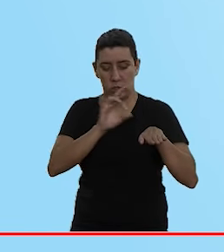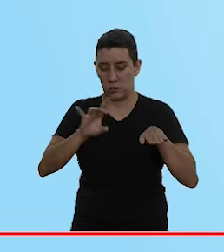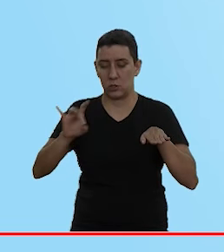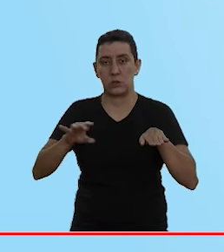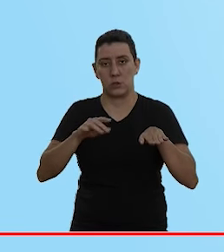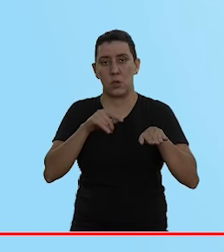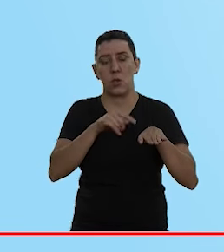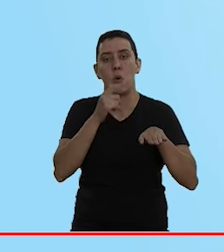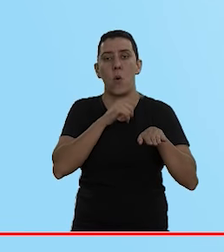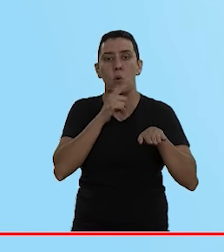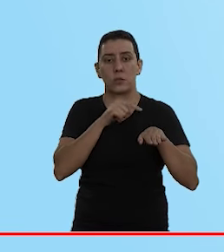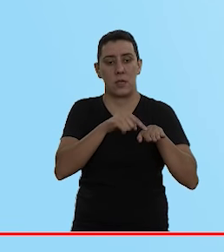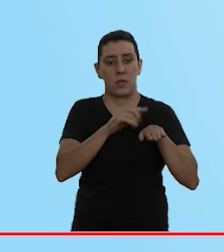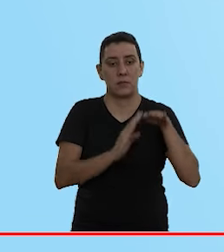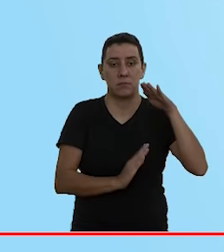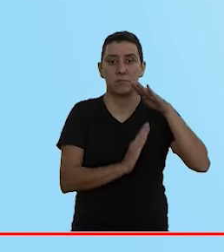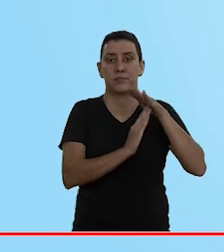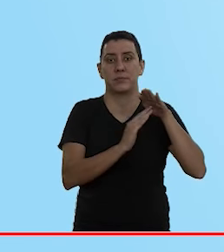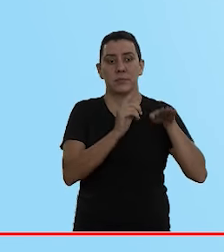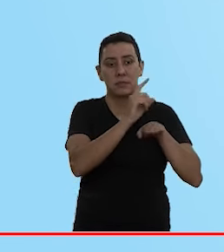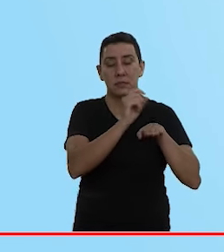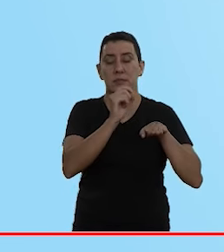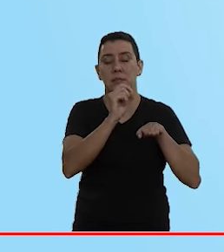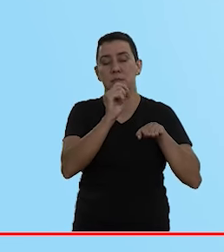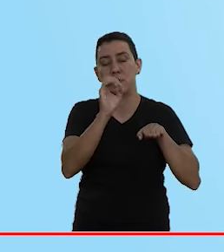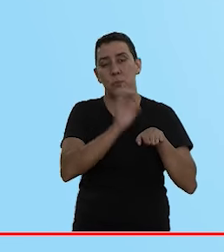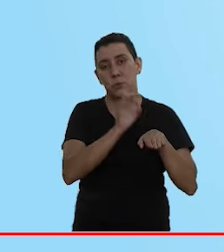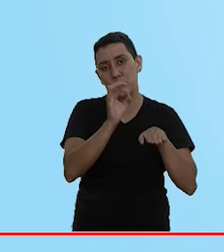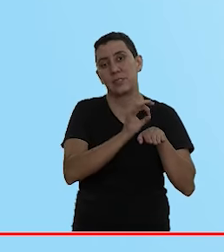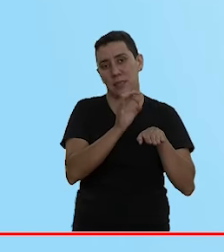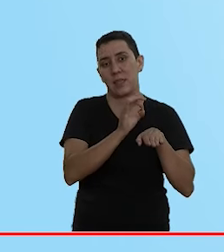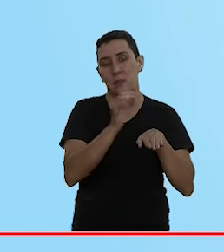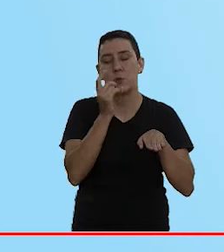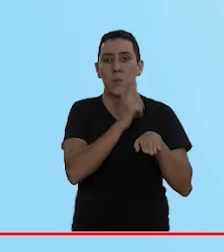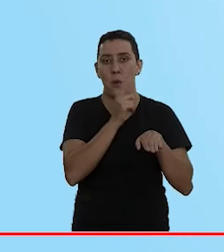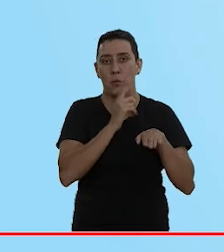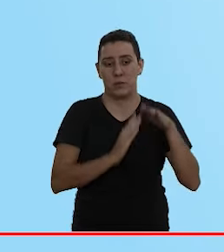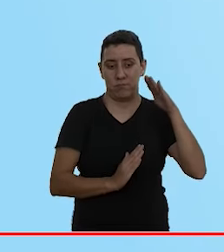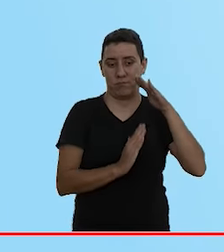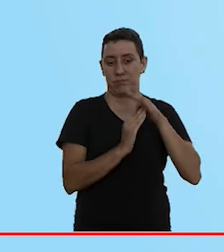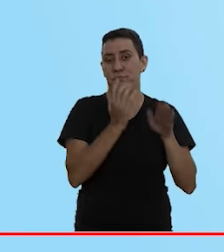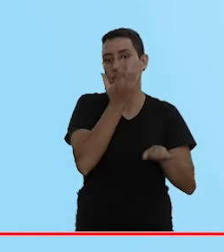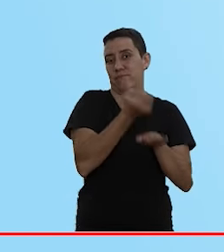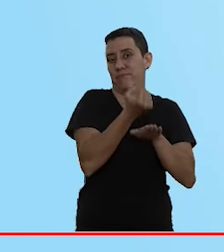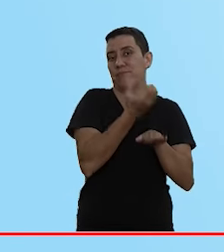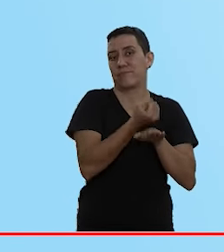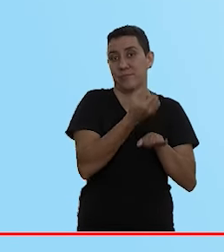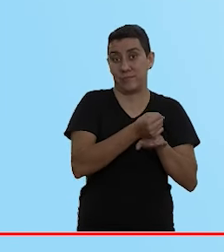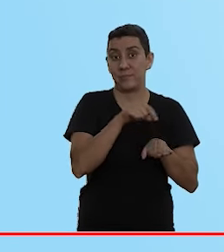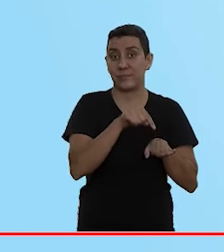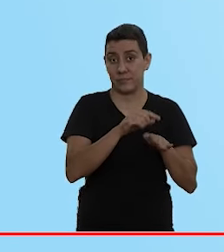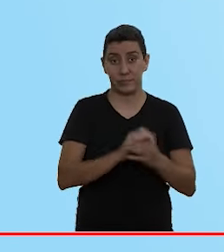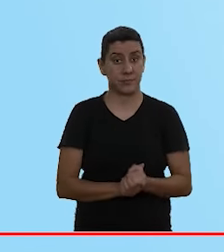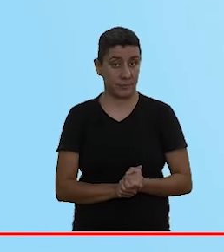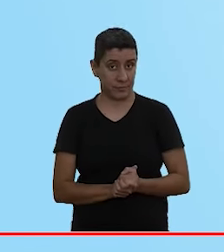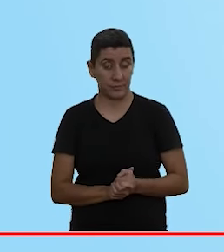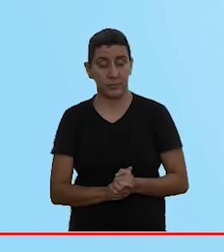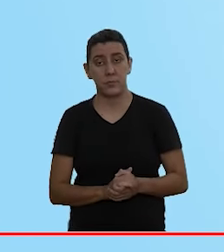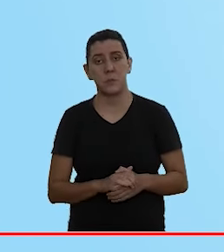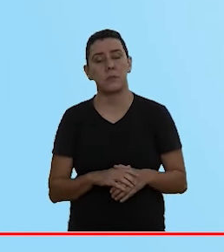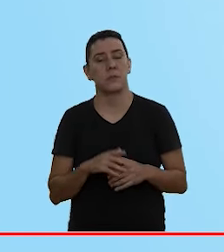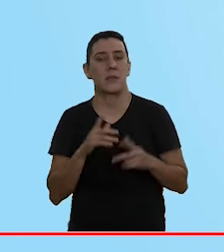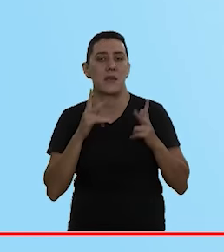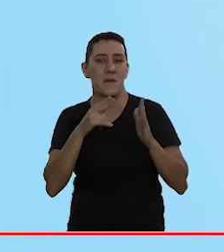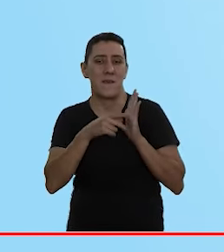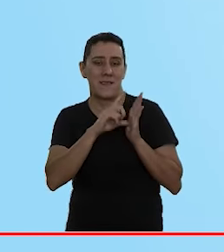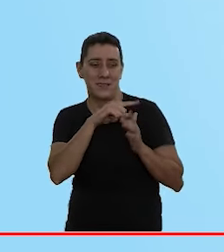manter todos os outros módulos da string a 100% da sua potência. Tá? Sobre a recuperação PID que eu comentei,